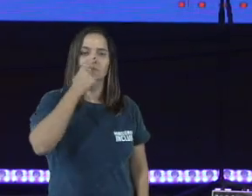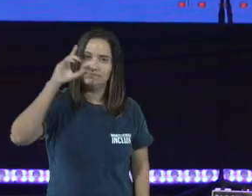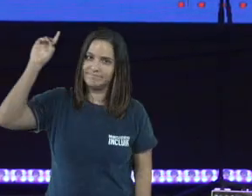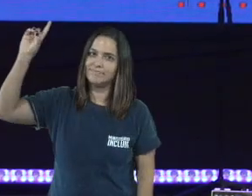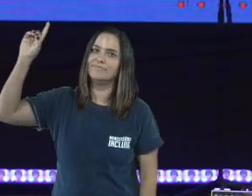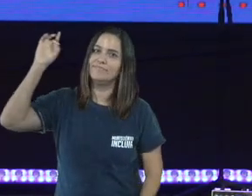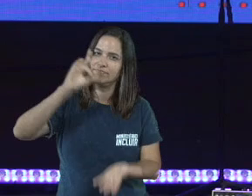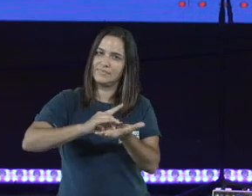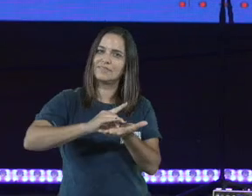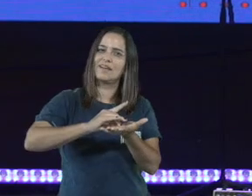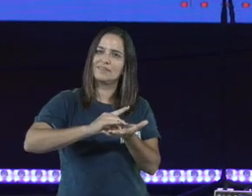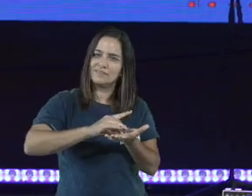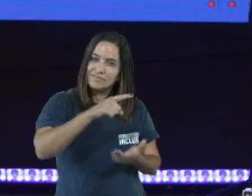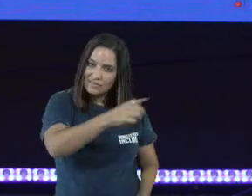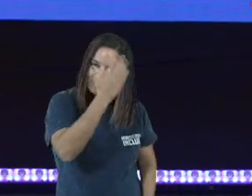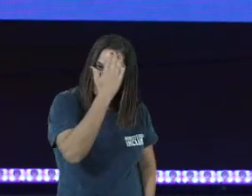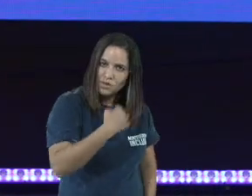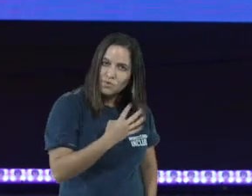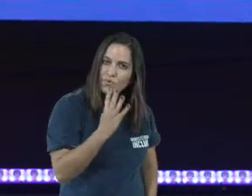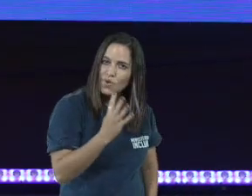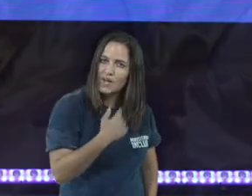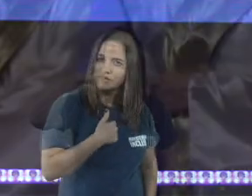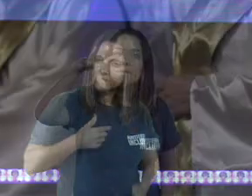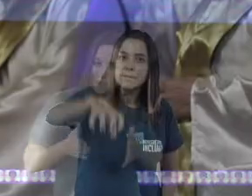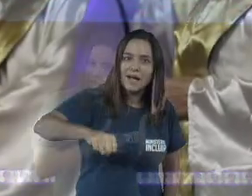o período que você conversa sua cabeça agora